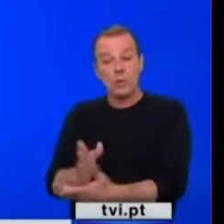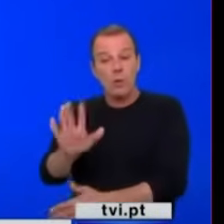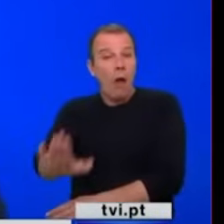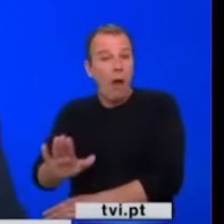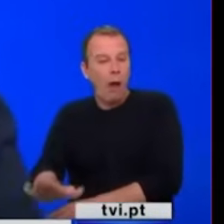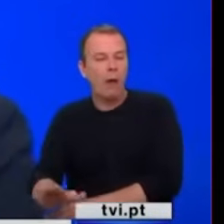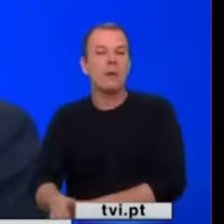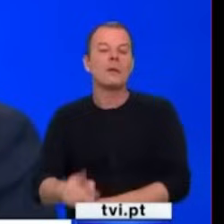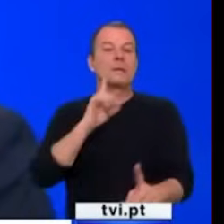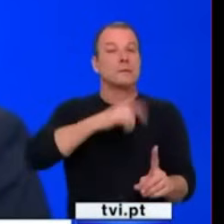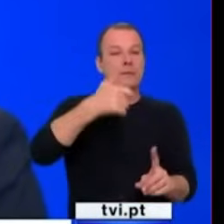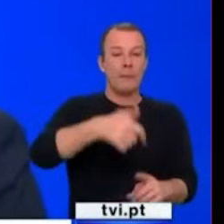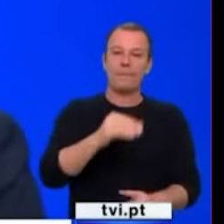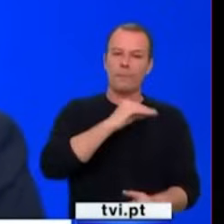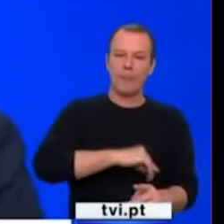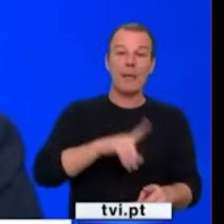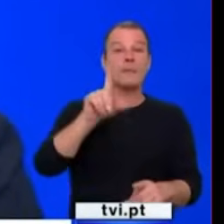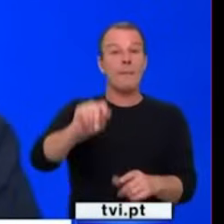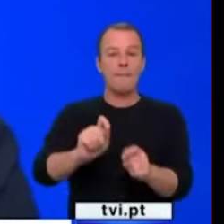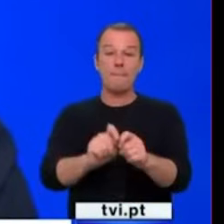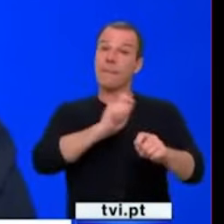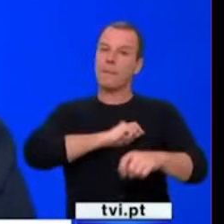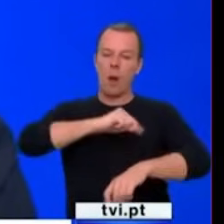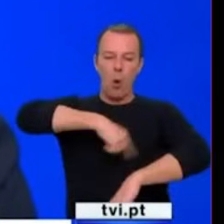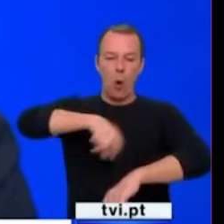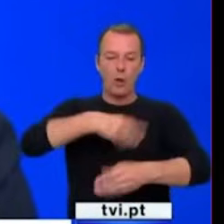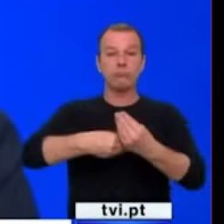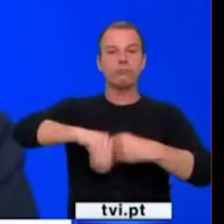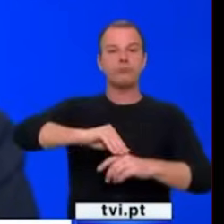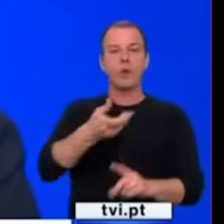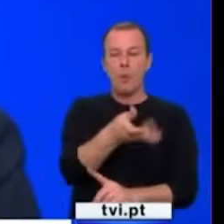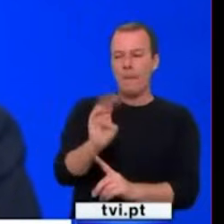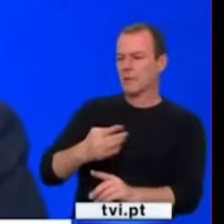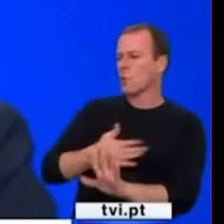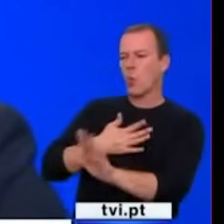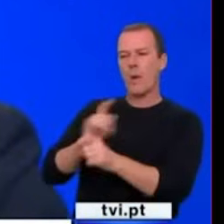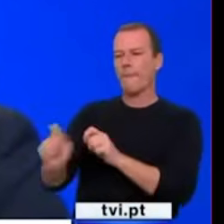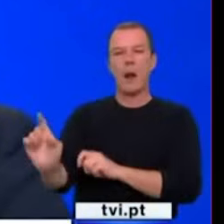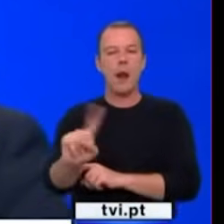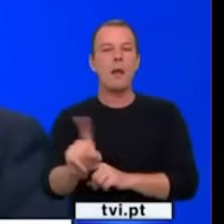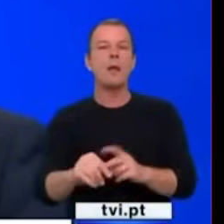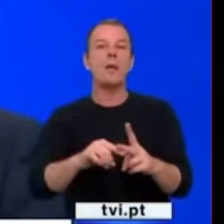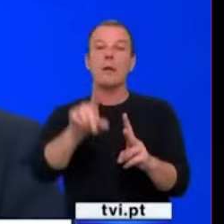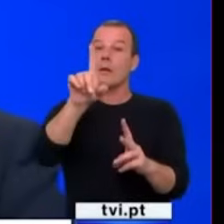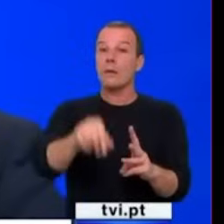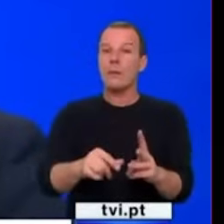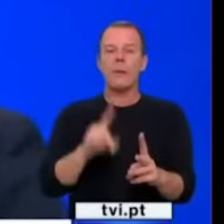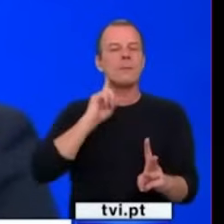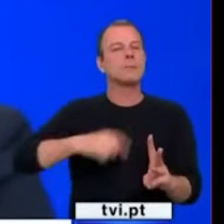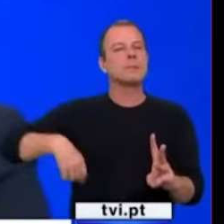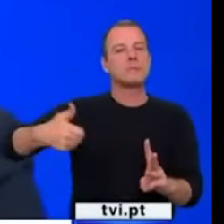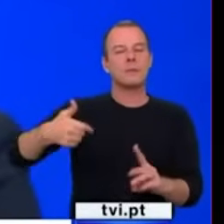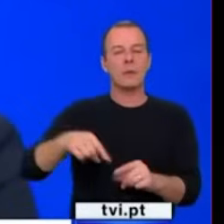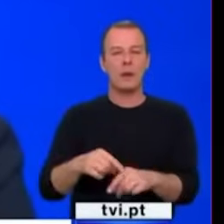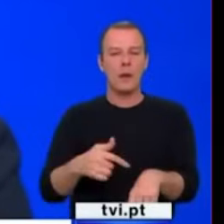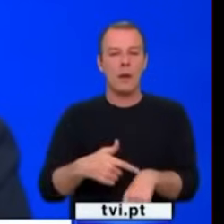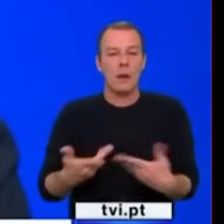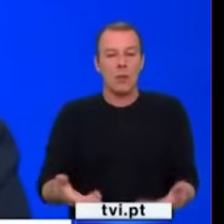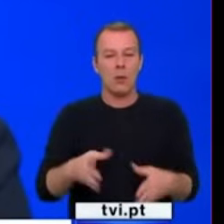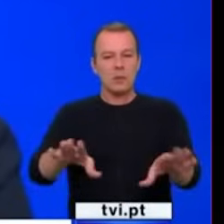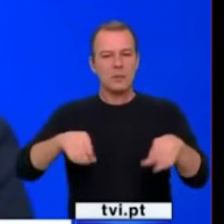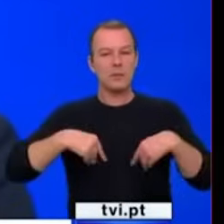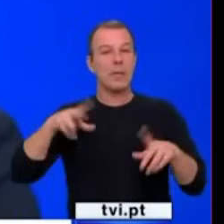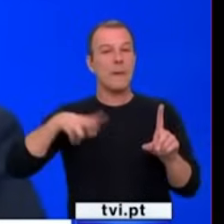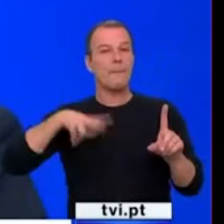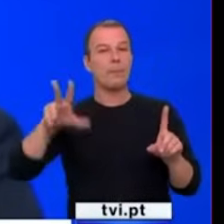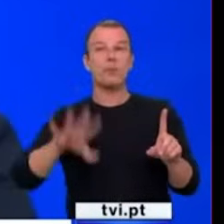fiscal o outro é o pagamento de horas extraordinárias out mais important é que de uma vez por todas aceitemos